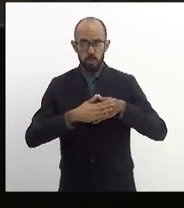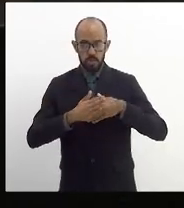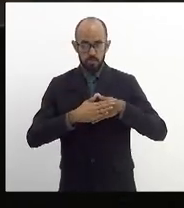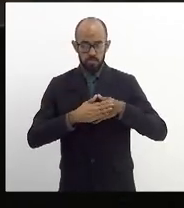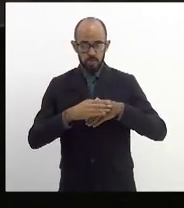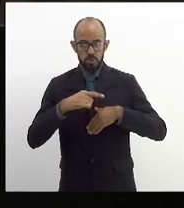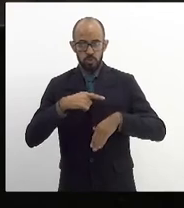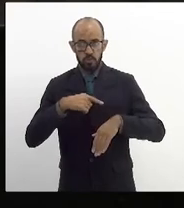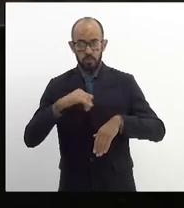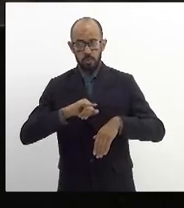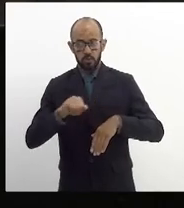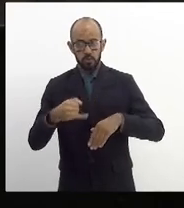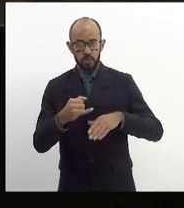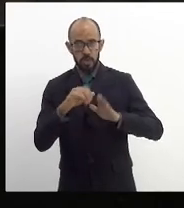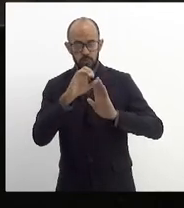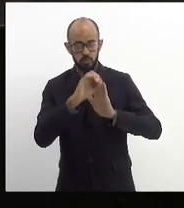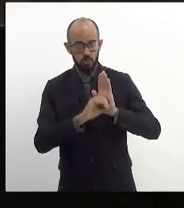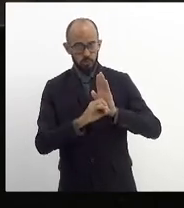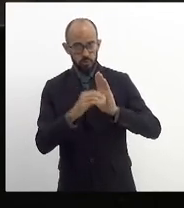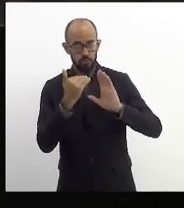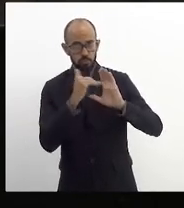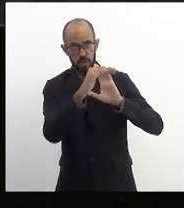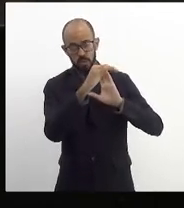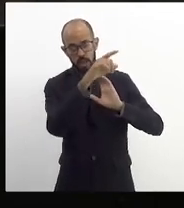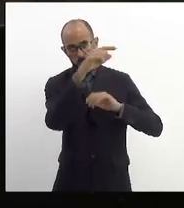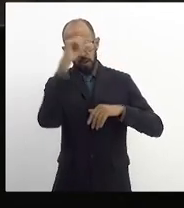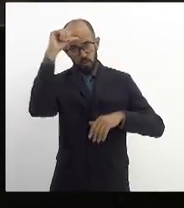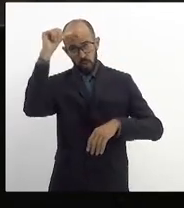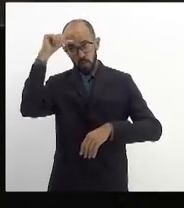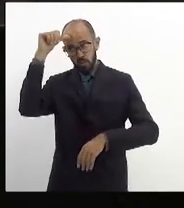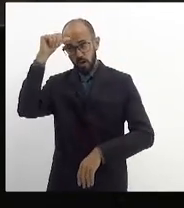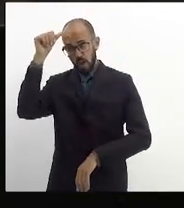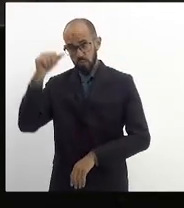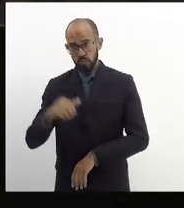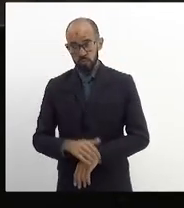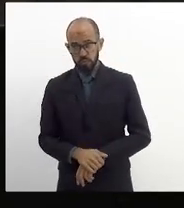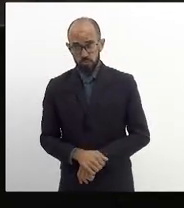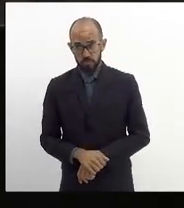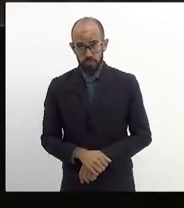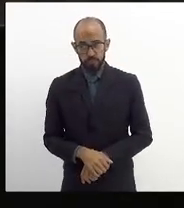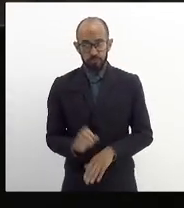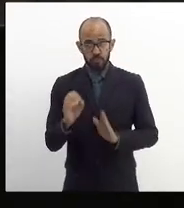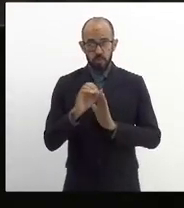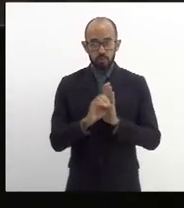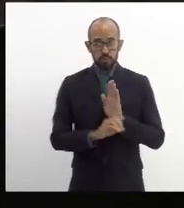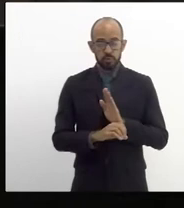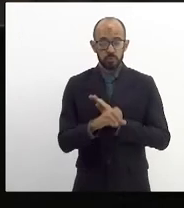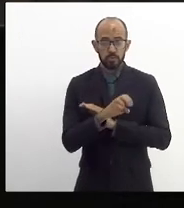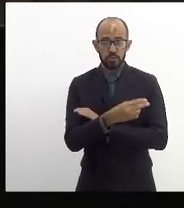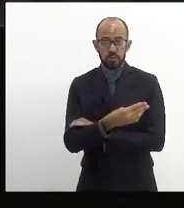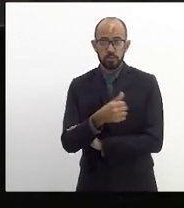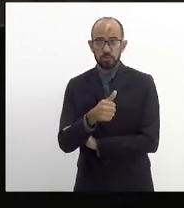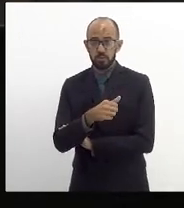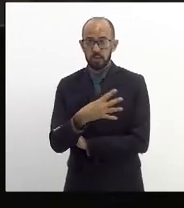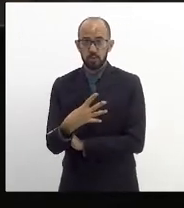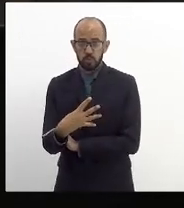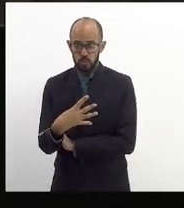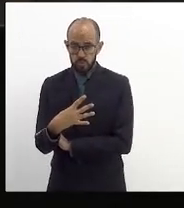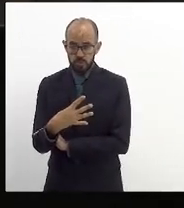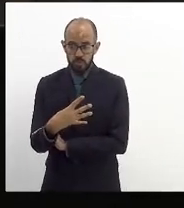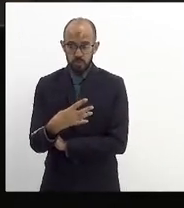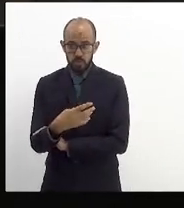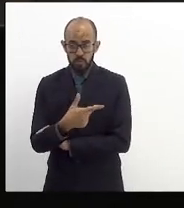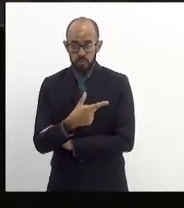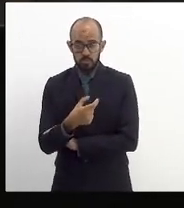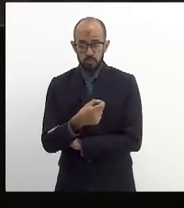oportunidade de enviar um ofício ao Governador Cláudio Castro Ofício 314 de 2022 e